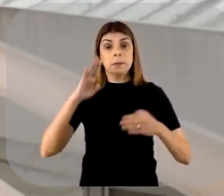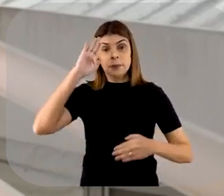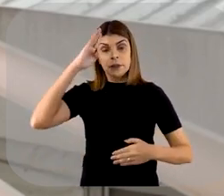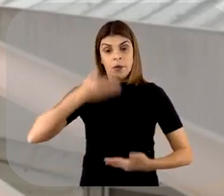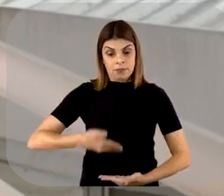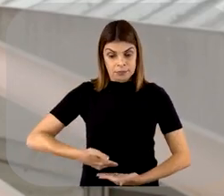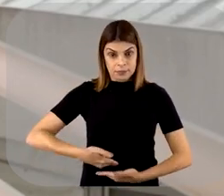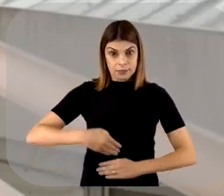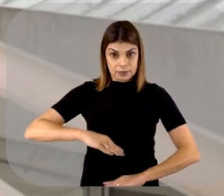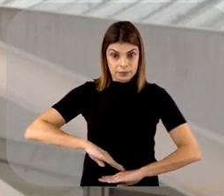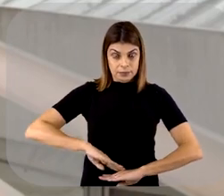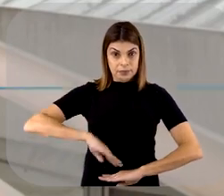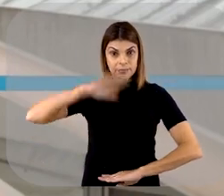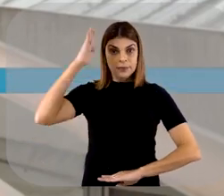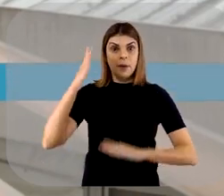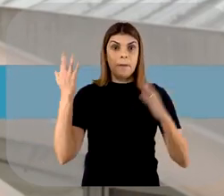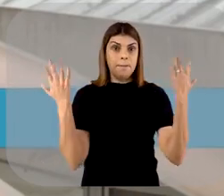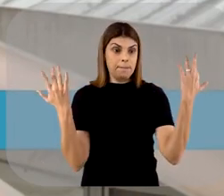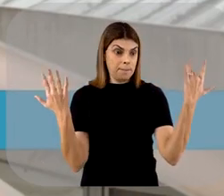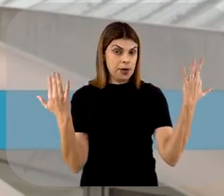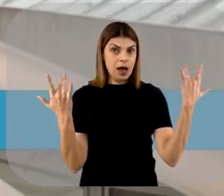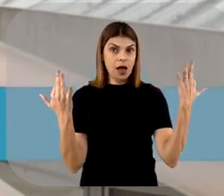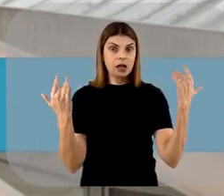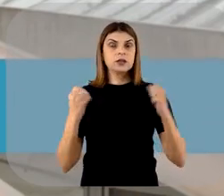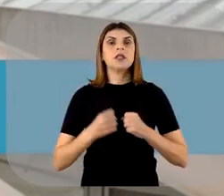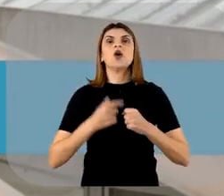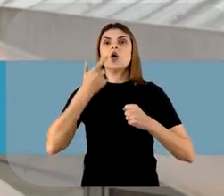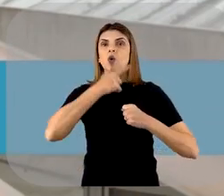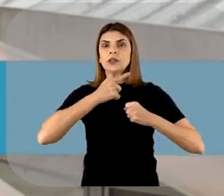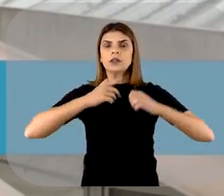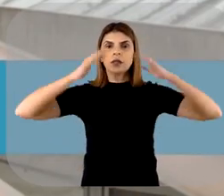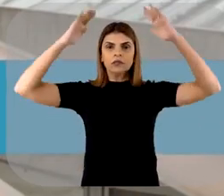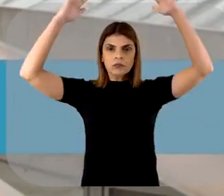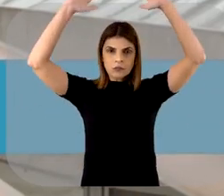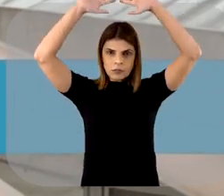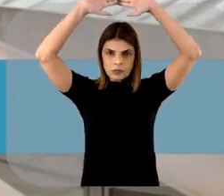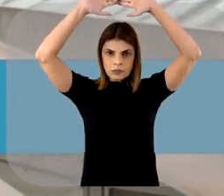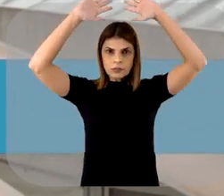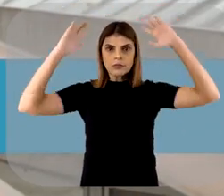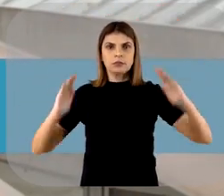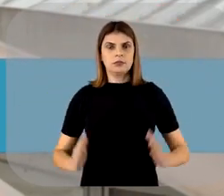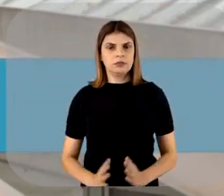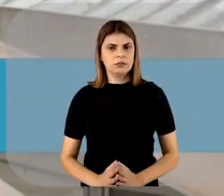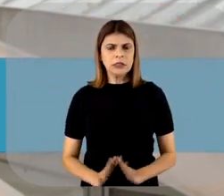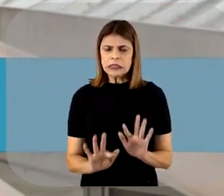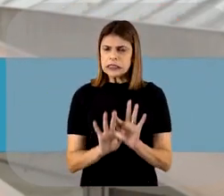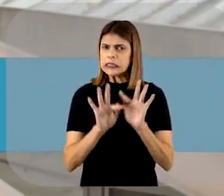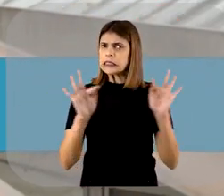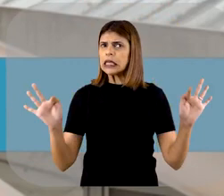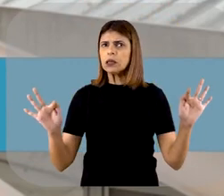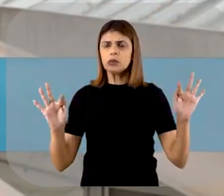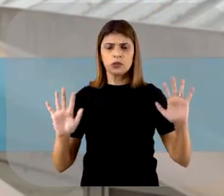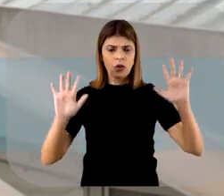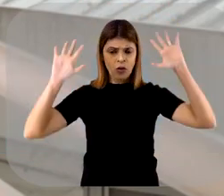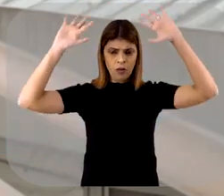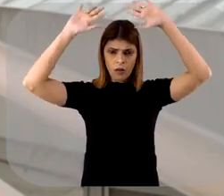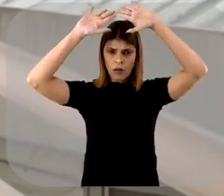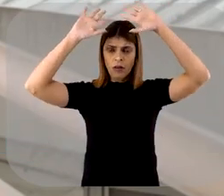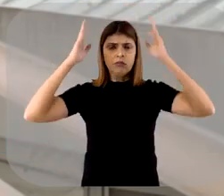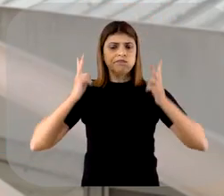membros superiores, de braços, né, onde ele consiga levantar os braços. Simplesmente, eu